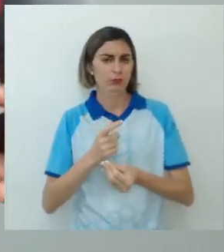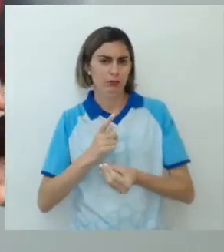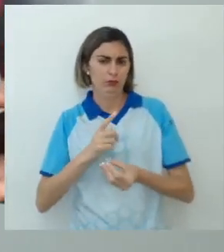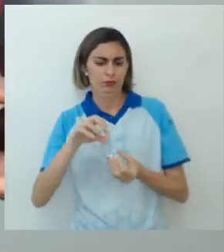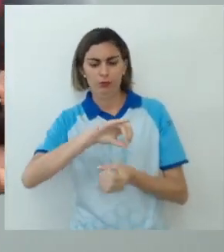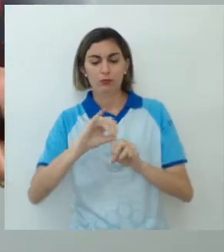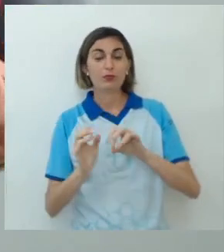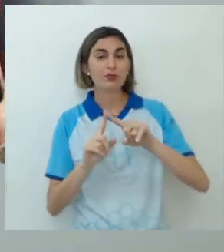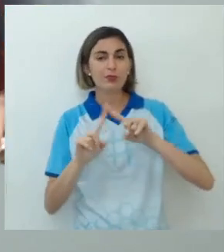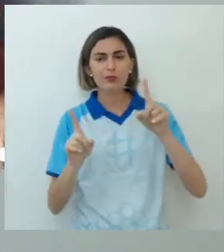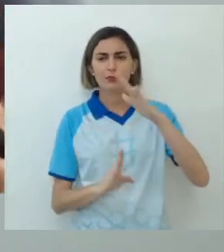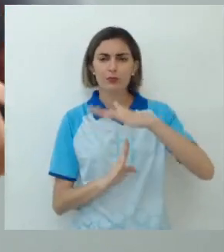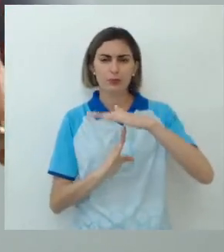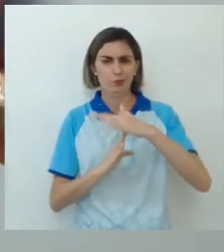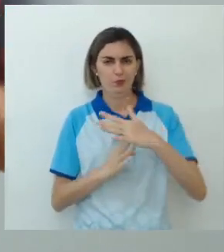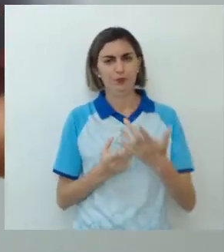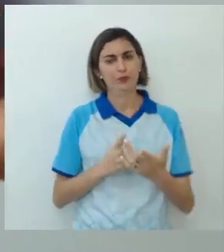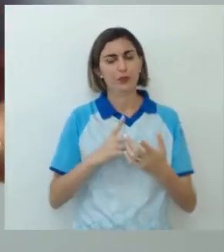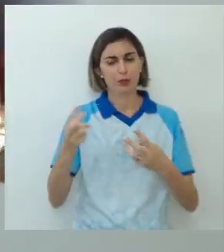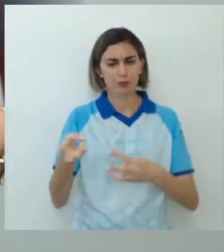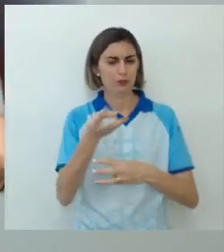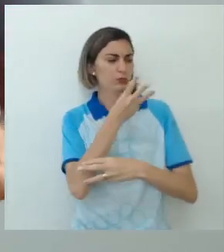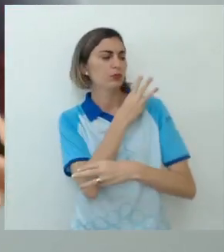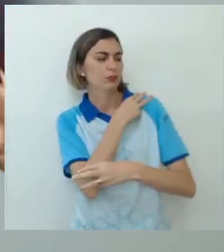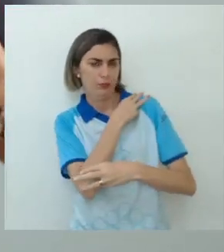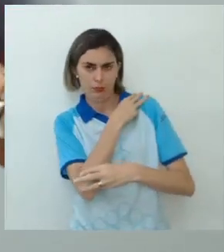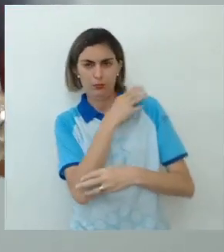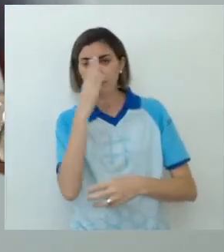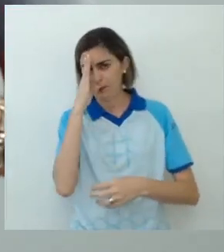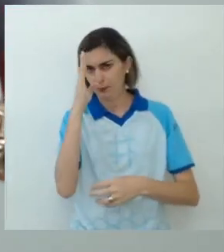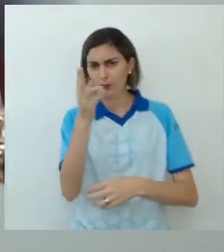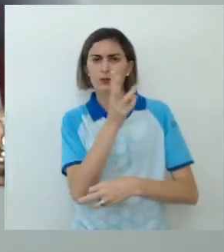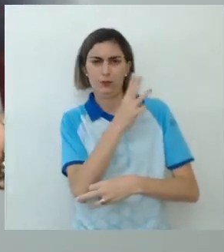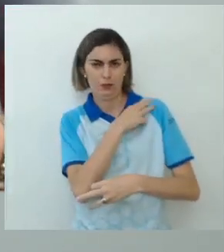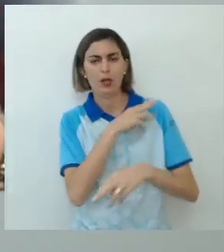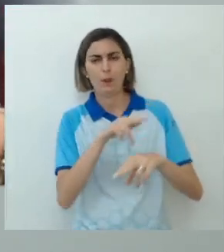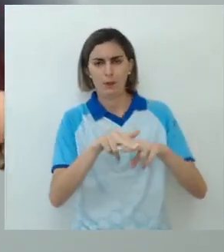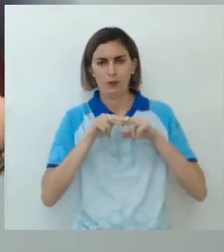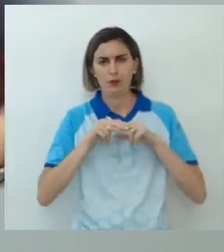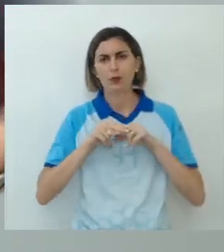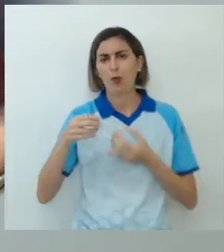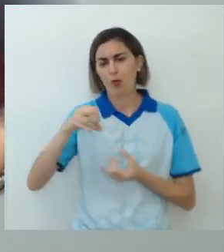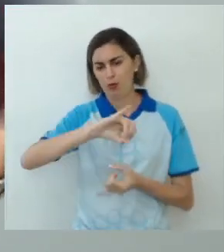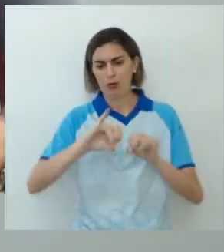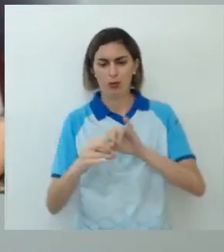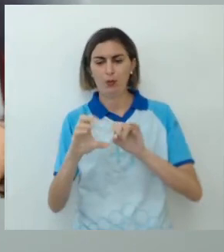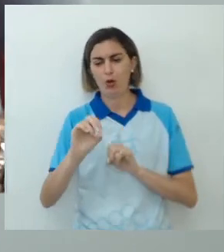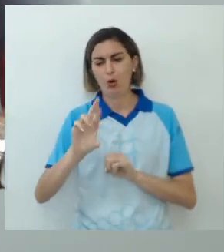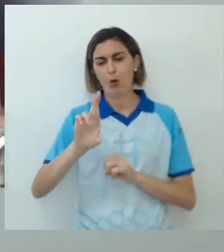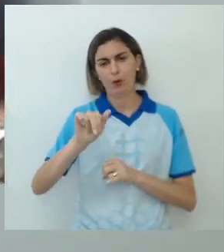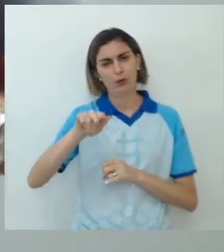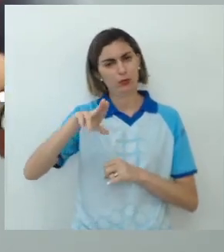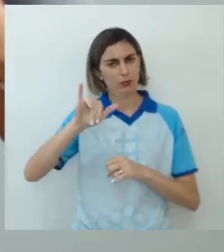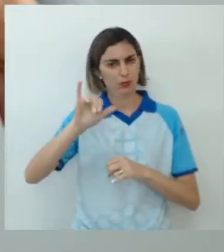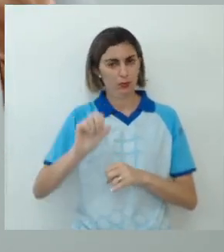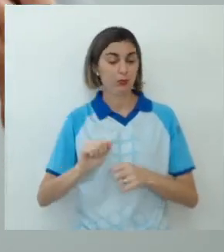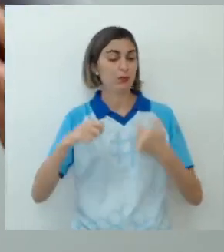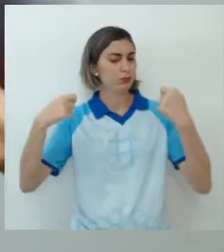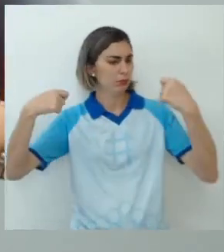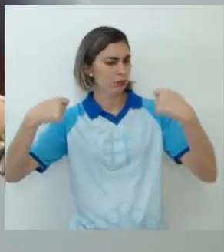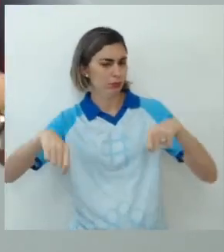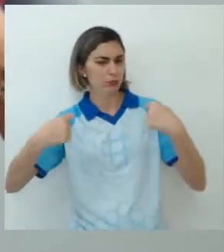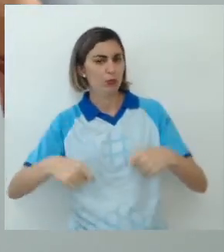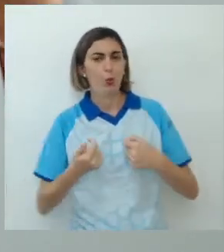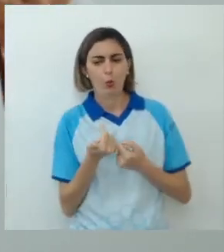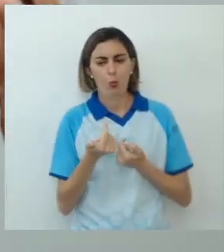certa limitação. No terceiro ano, principalmente por causa da química orgânica, então se faz necessário